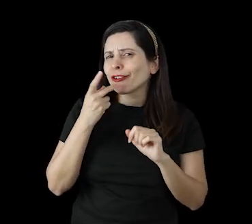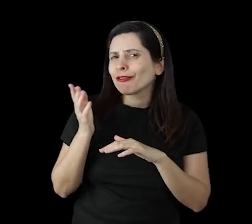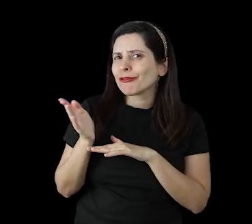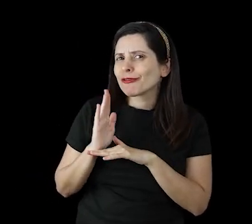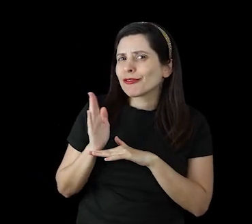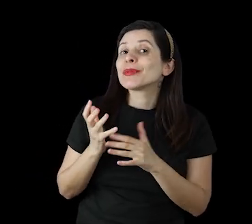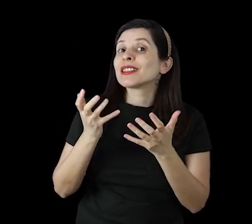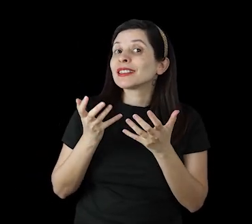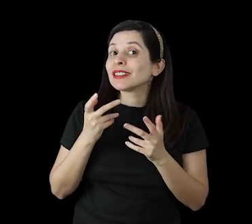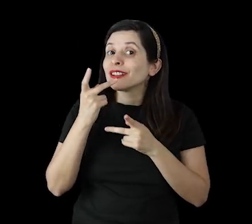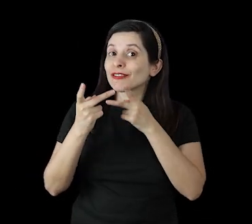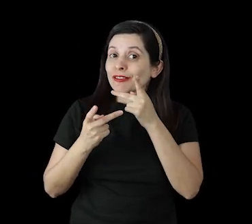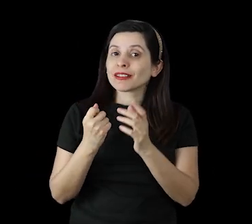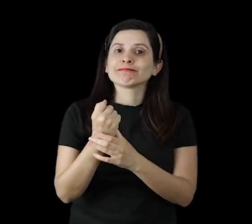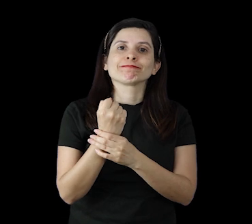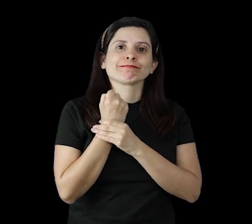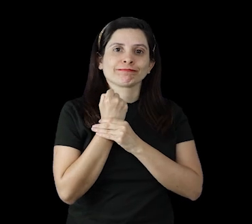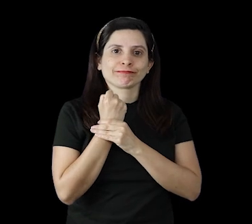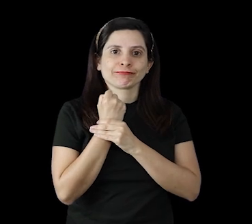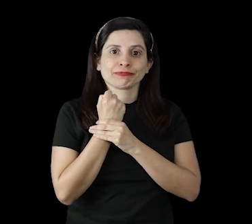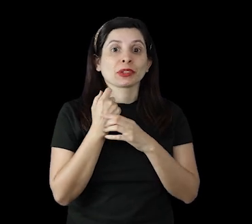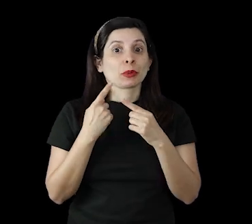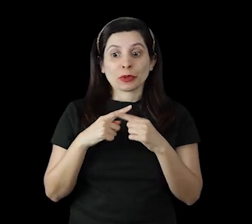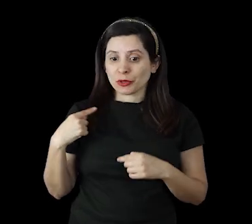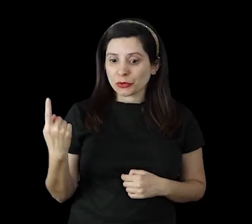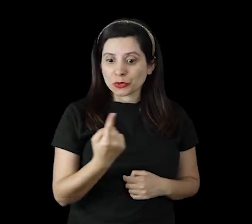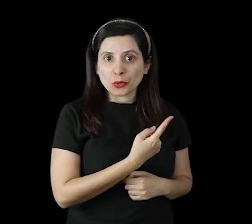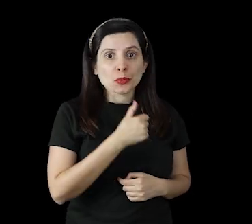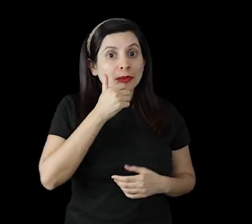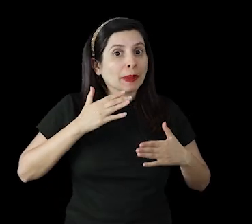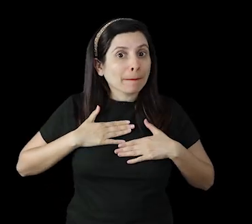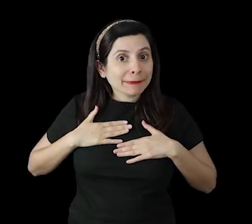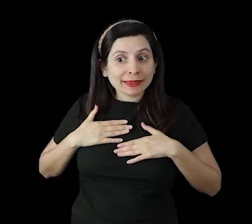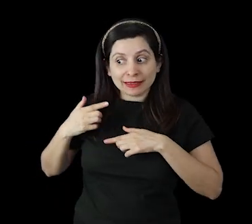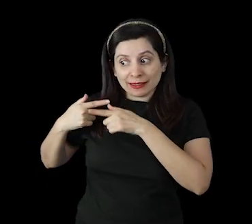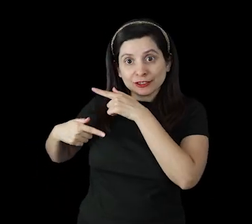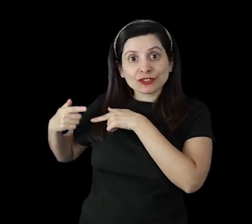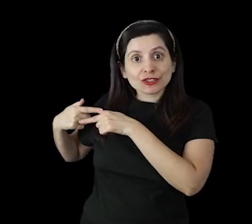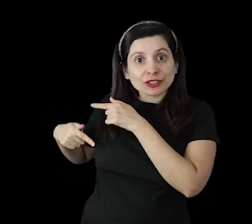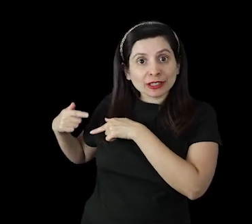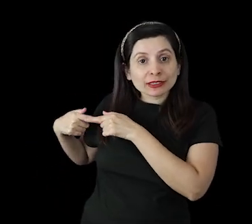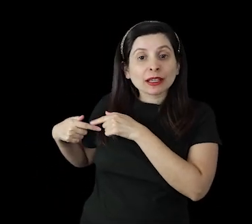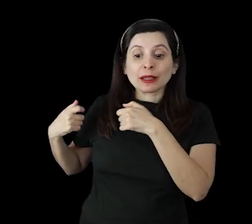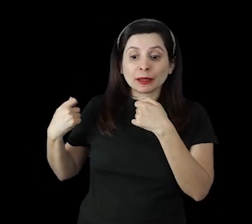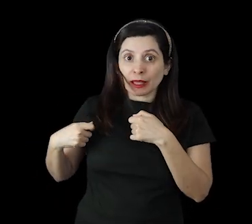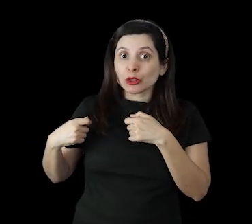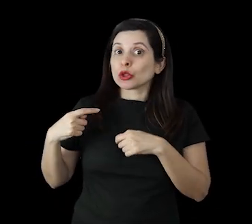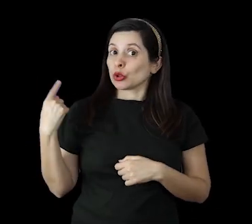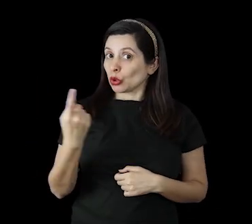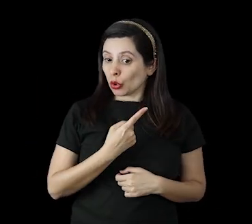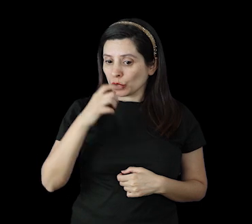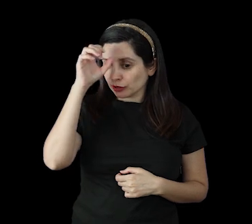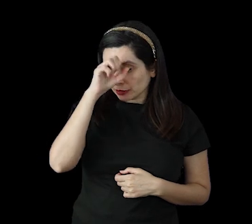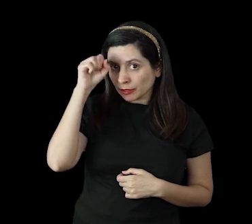falar de algo sobre a segurança, né? Porque nós mulheres da minha geração e outras gerações, a gente aprendeu, olha